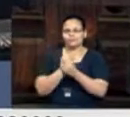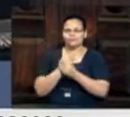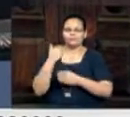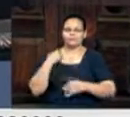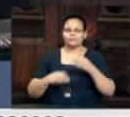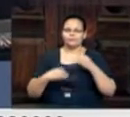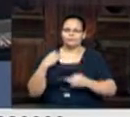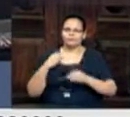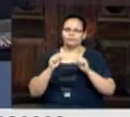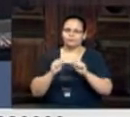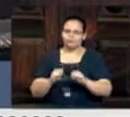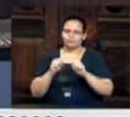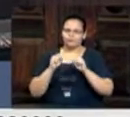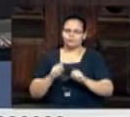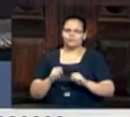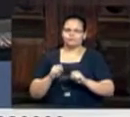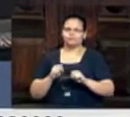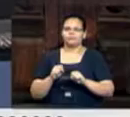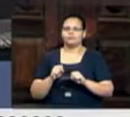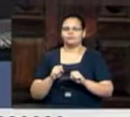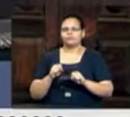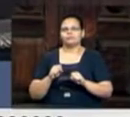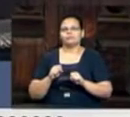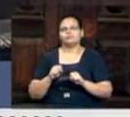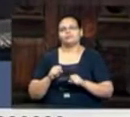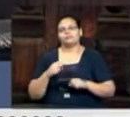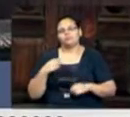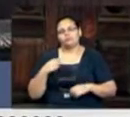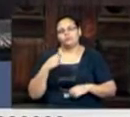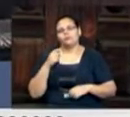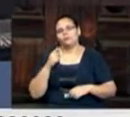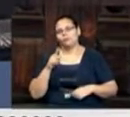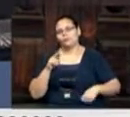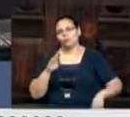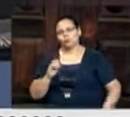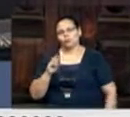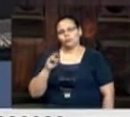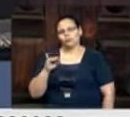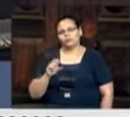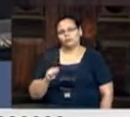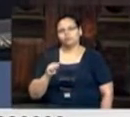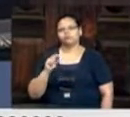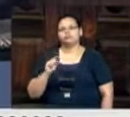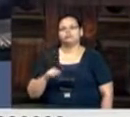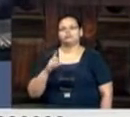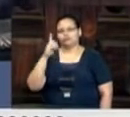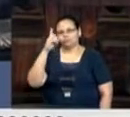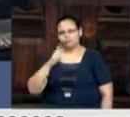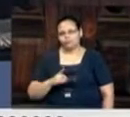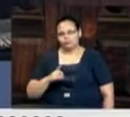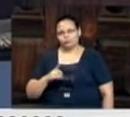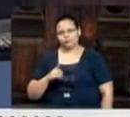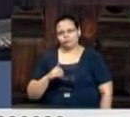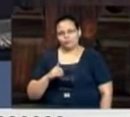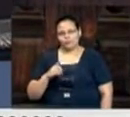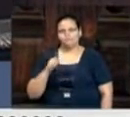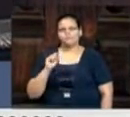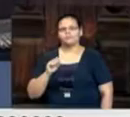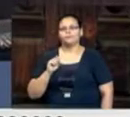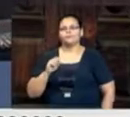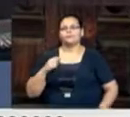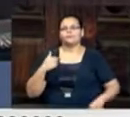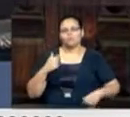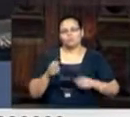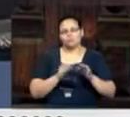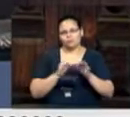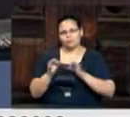judicial que possa garantir, deputado Paulo Ramos, minimamente os direitos desta turma que se esforçou, que ralou, que